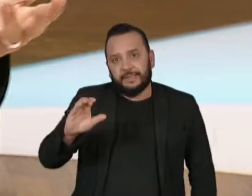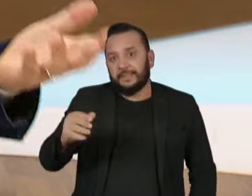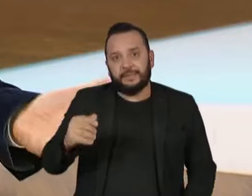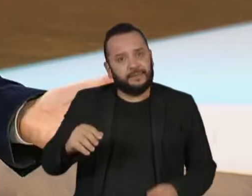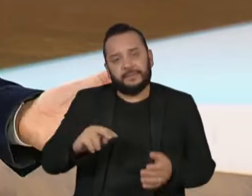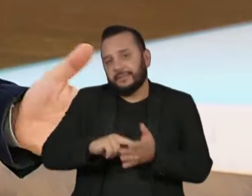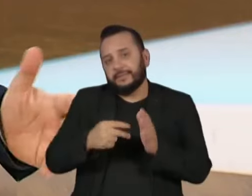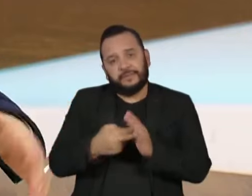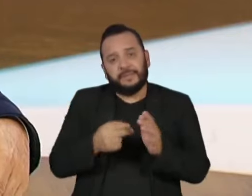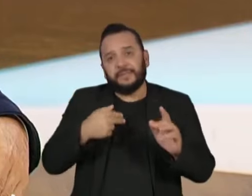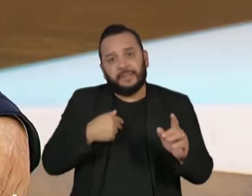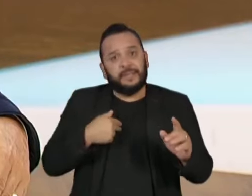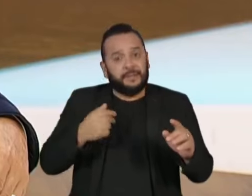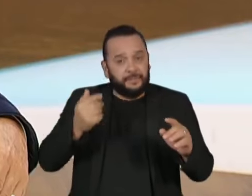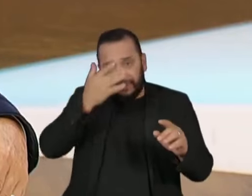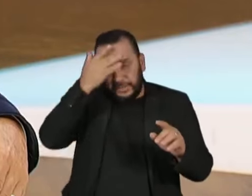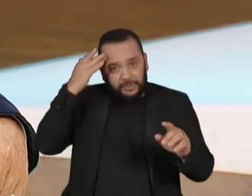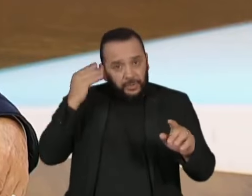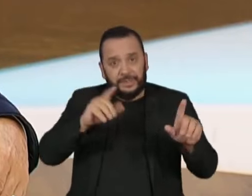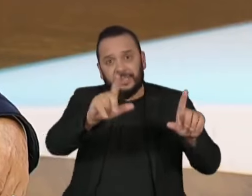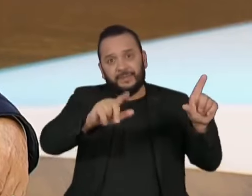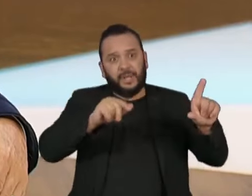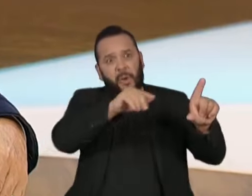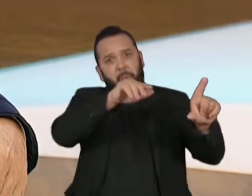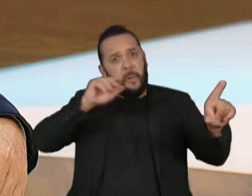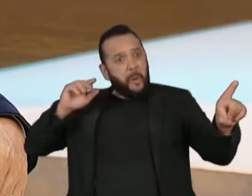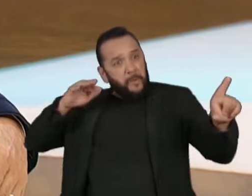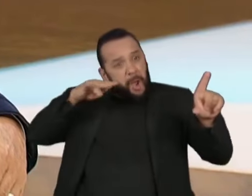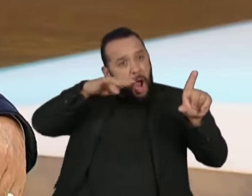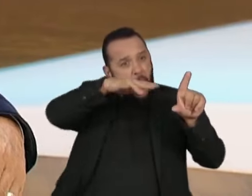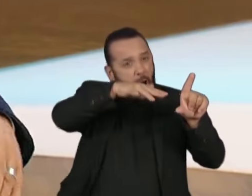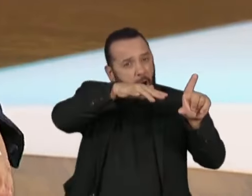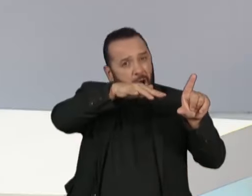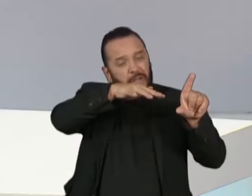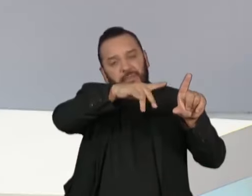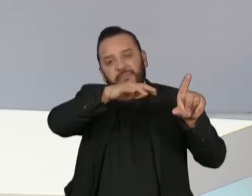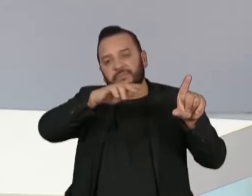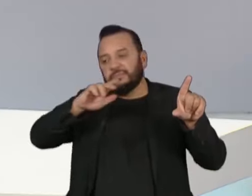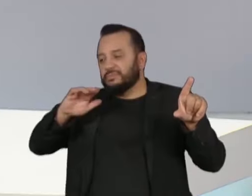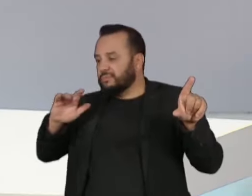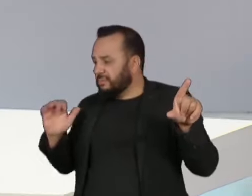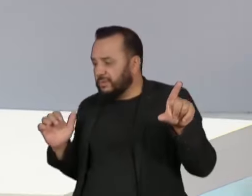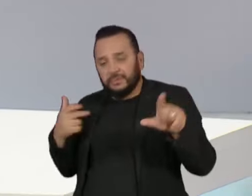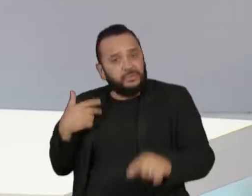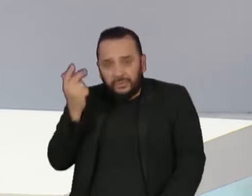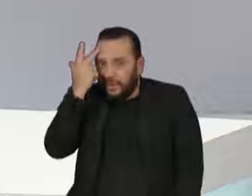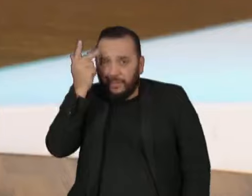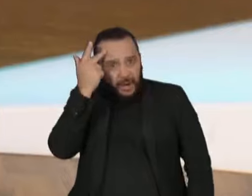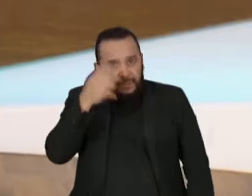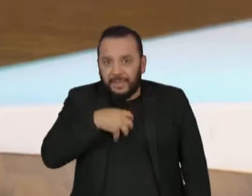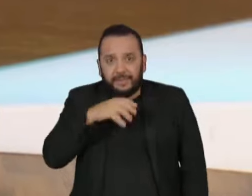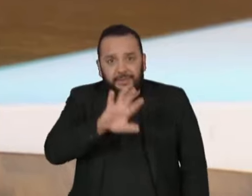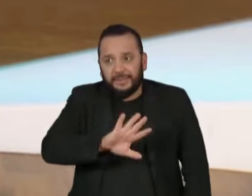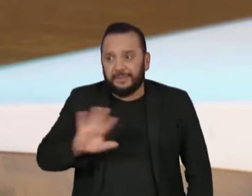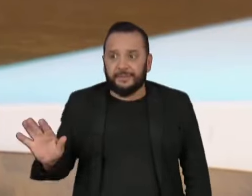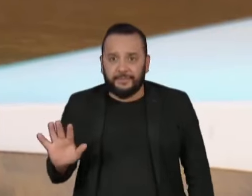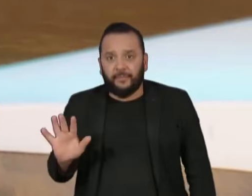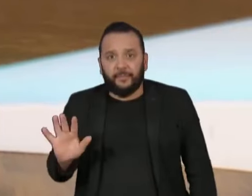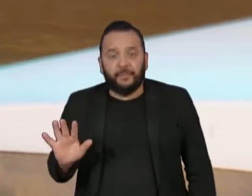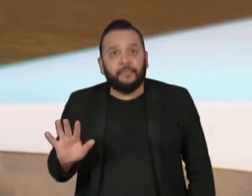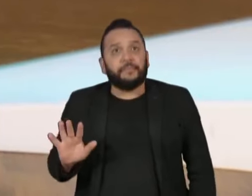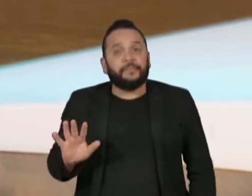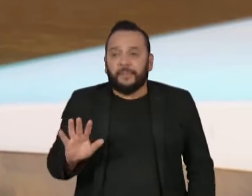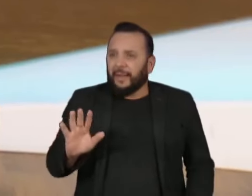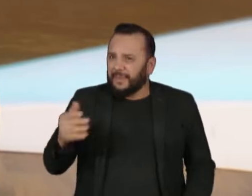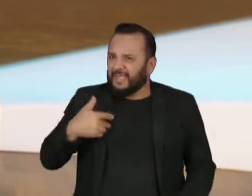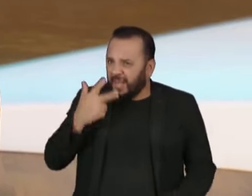as coisas morrem quer dizer que você acha que esse programa Hoje não existiria não seria possível faz não eu eu vejo que os programas eles têm